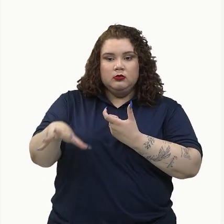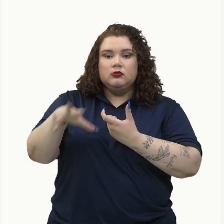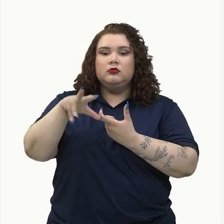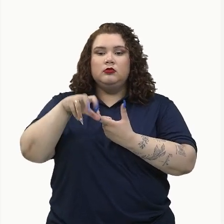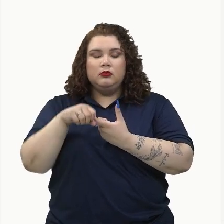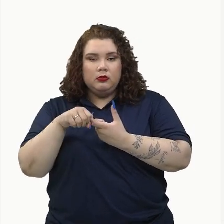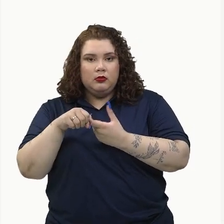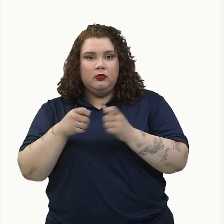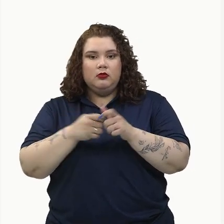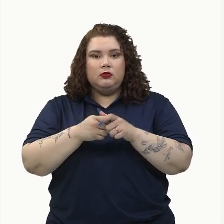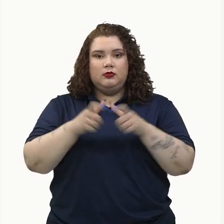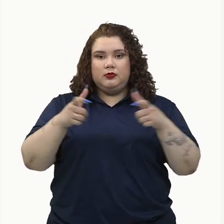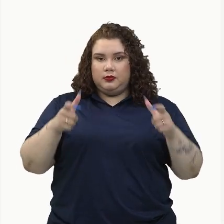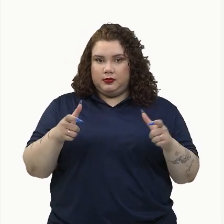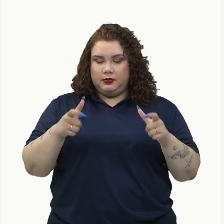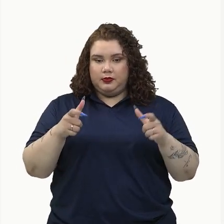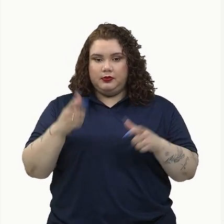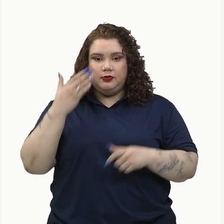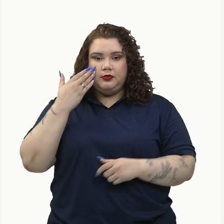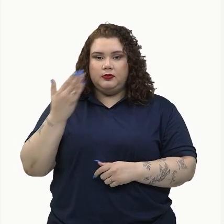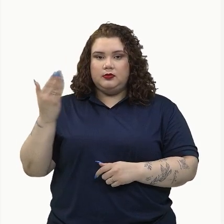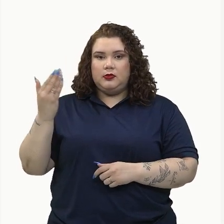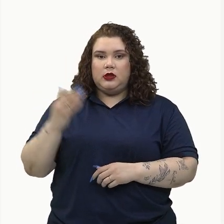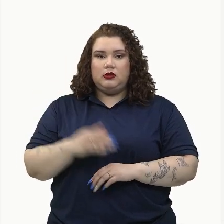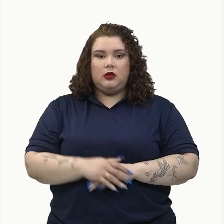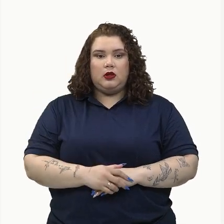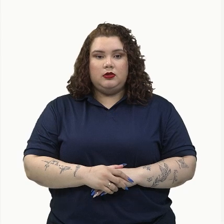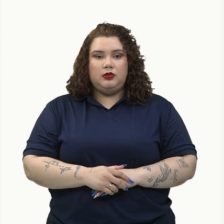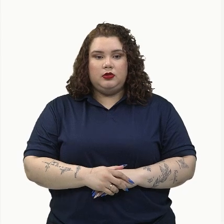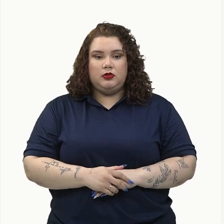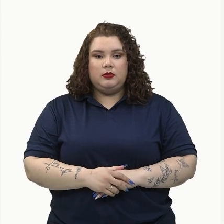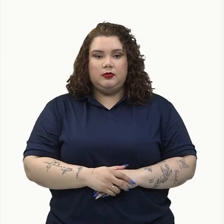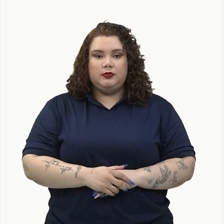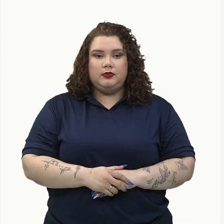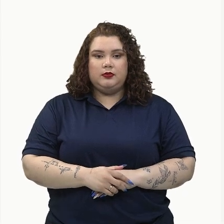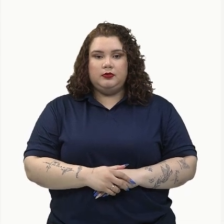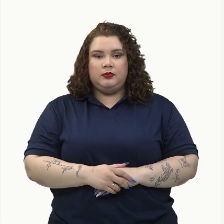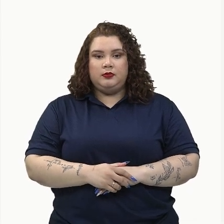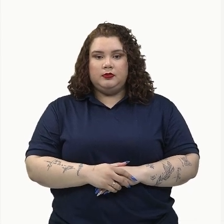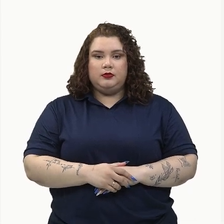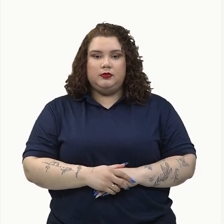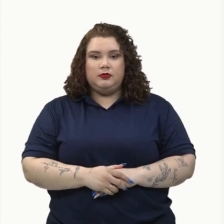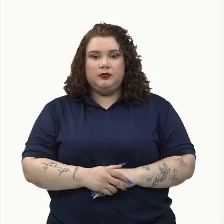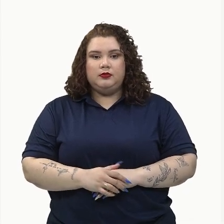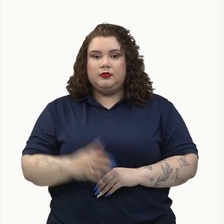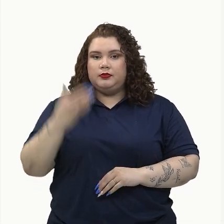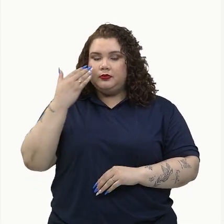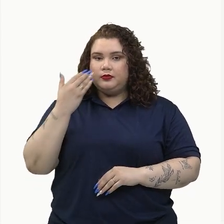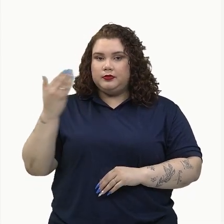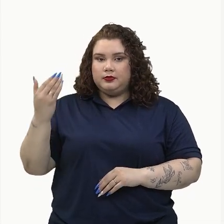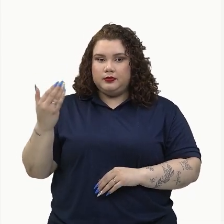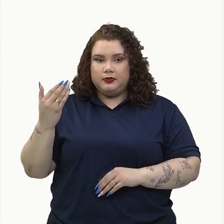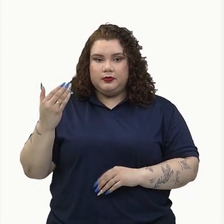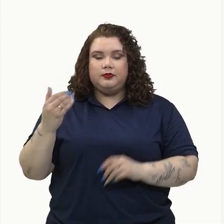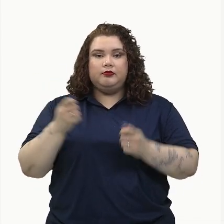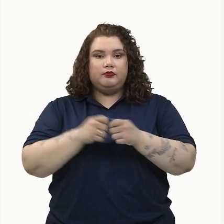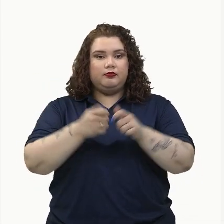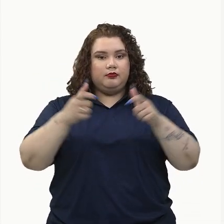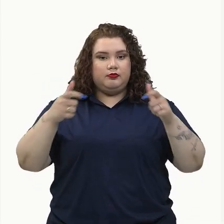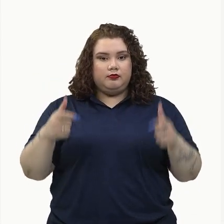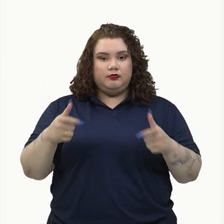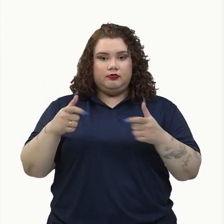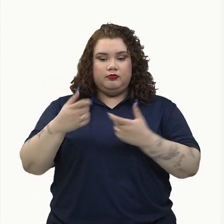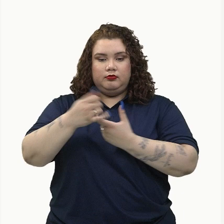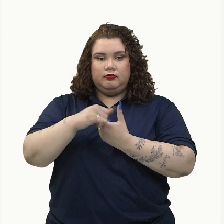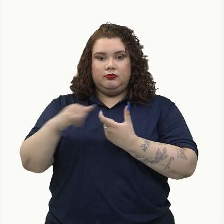a maioria, como nós temos aqui, ó, que a maioria dos receptores, você percebe